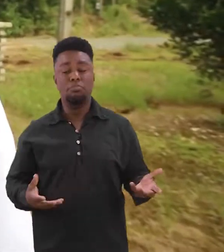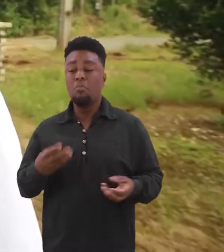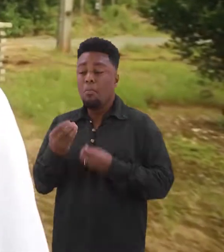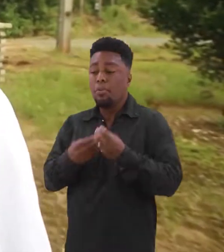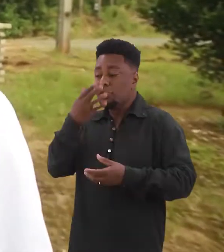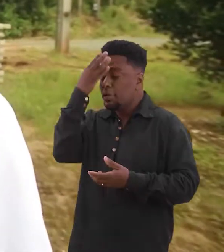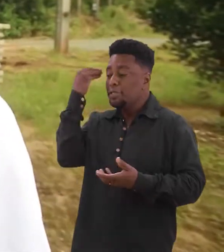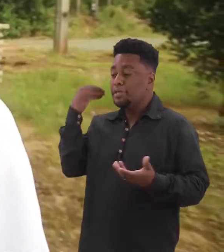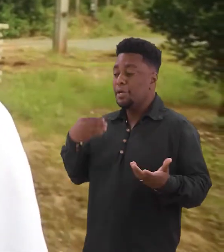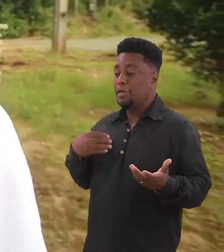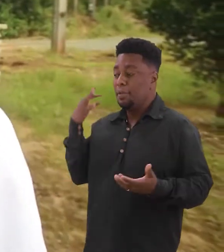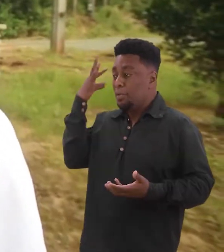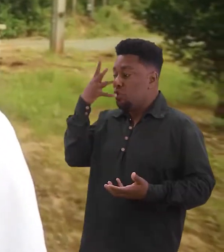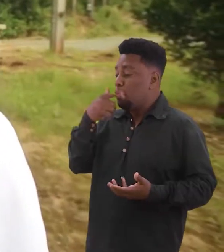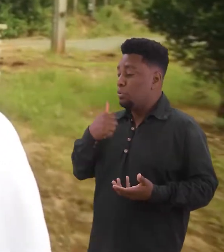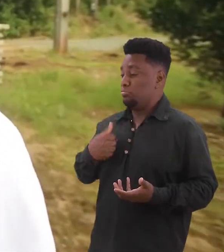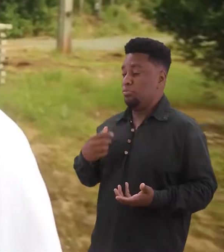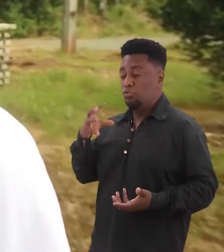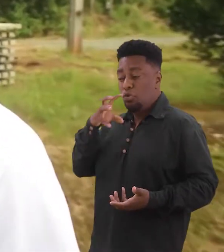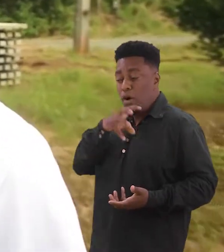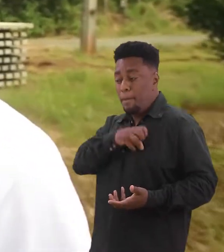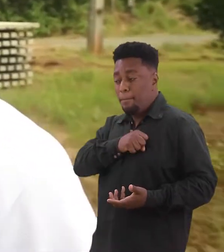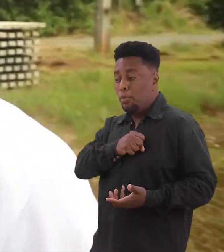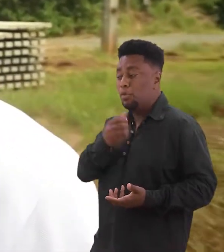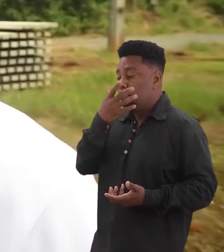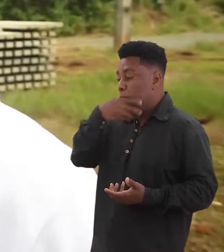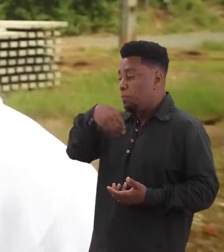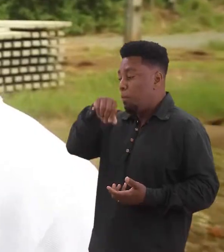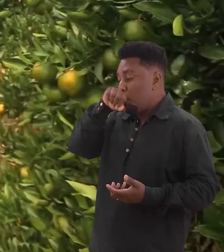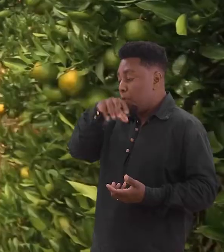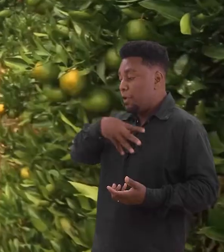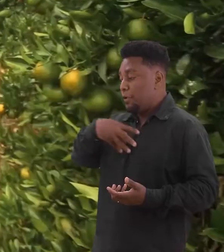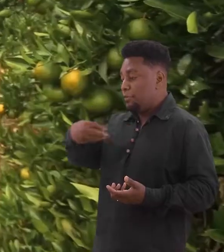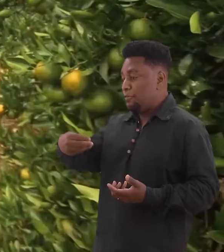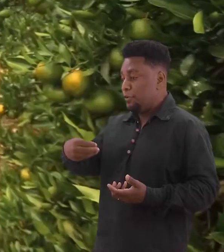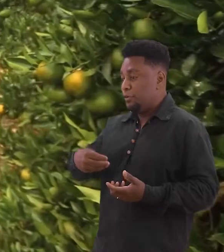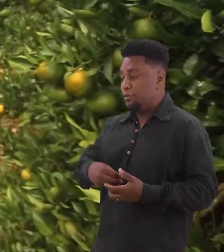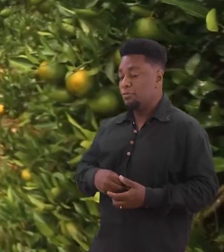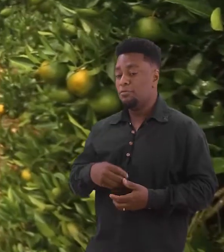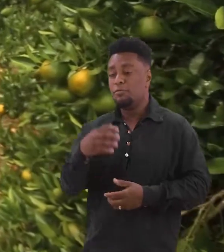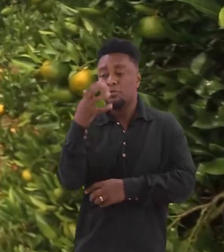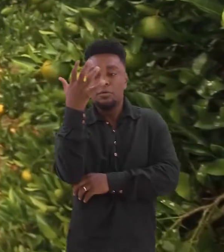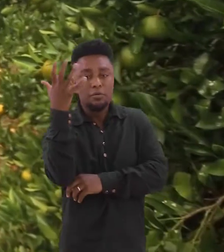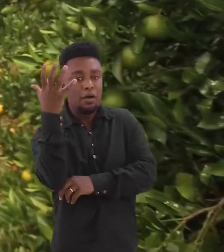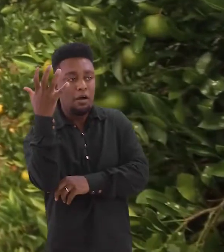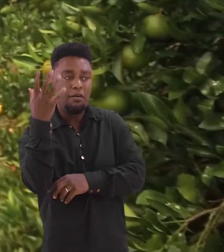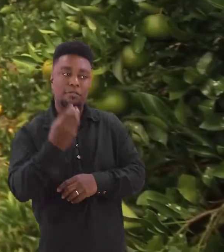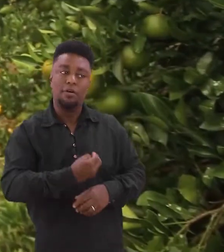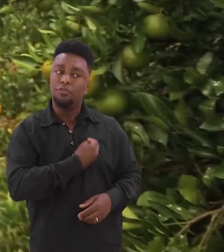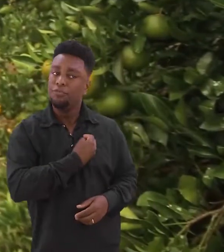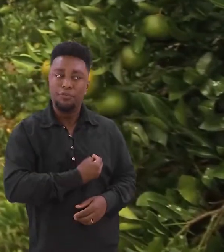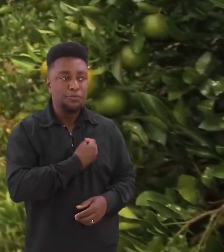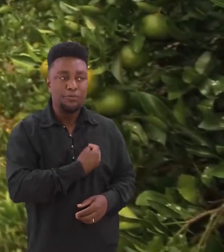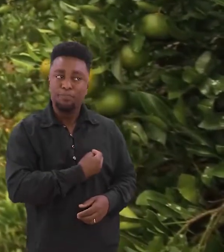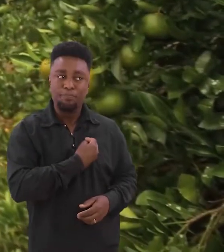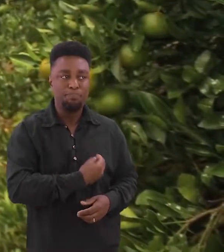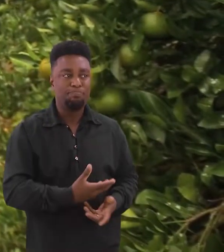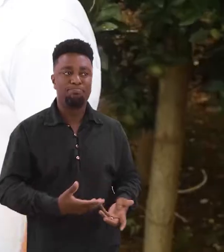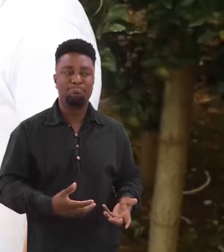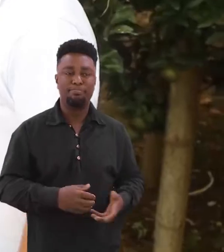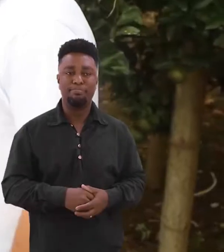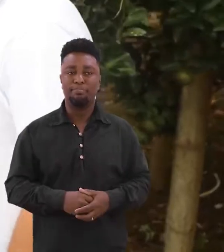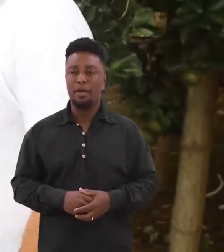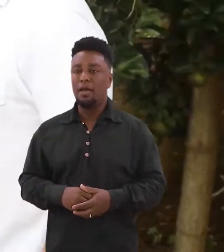pé de mexerica tem uma linda história de amor entre pai e filho. Se não fosse pé de mexerica, talvez eu não estivesse vivo. Mas eu me